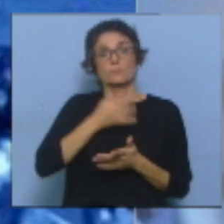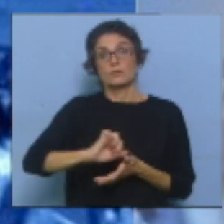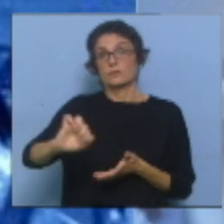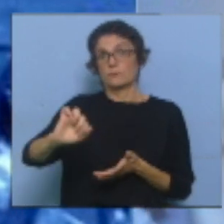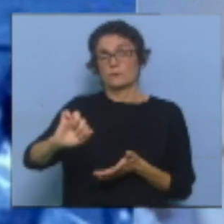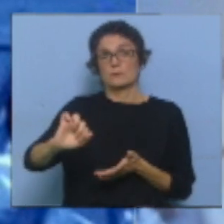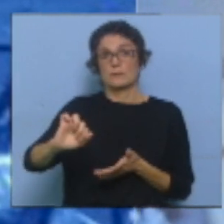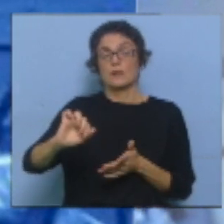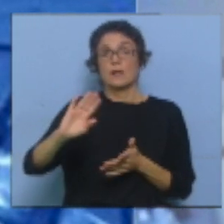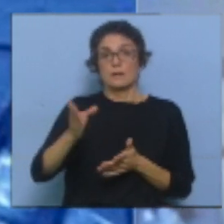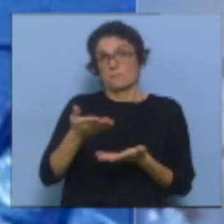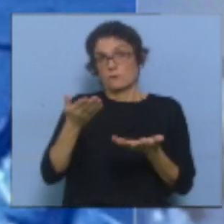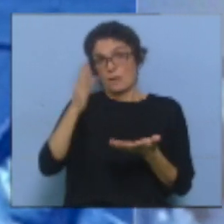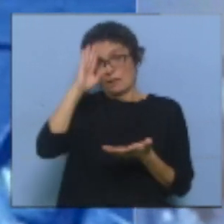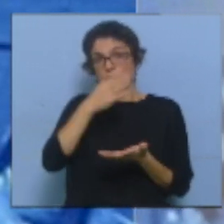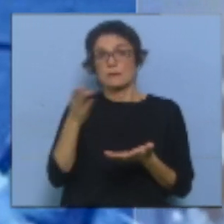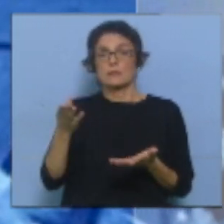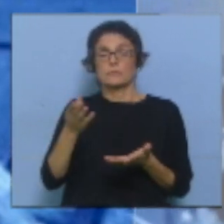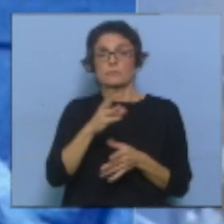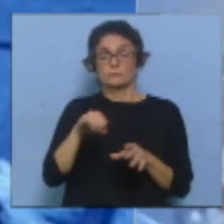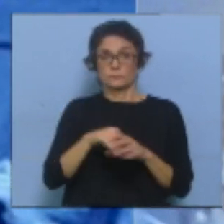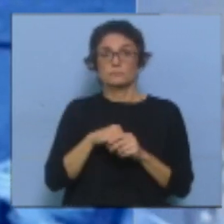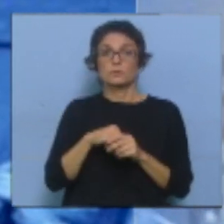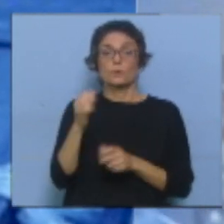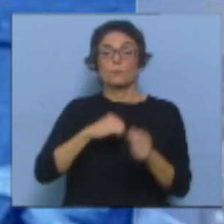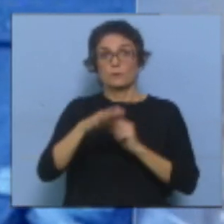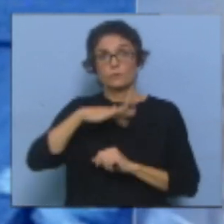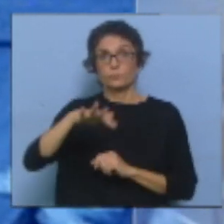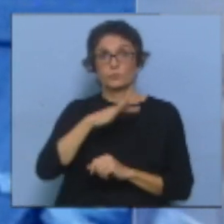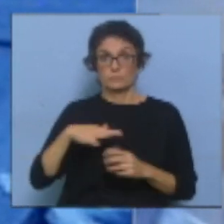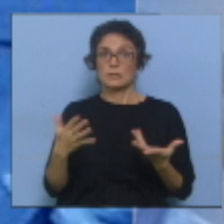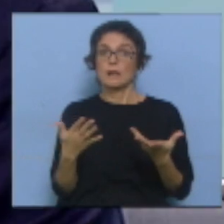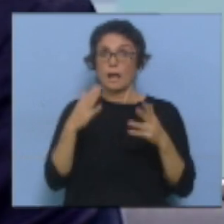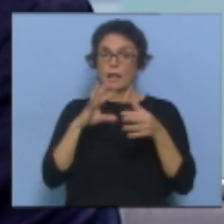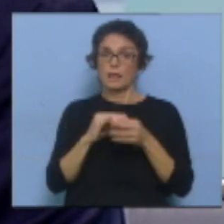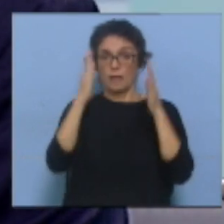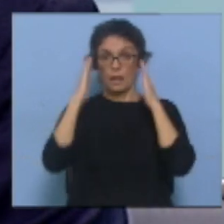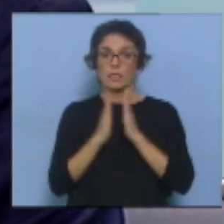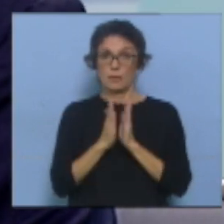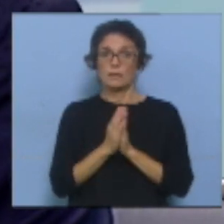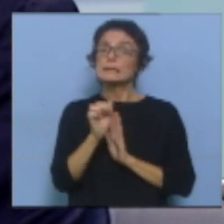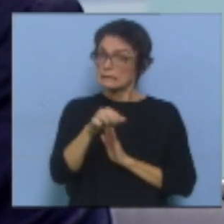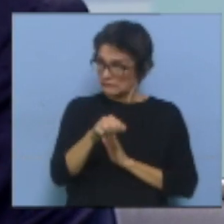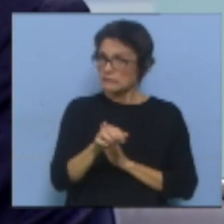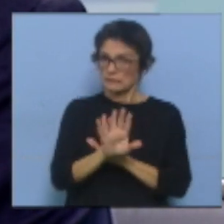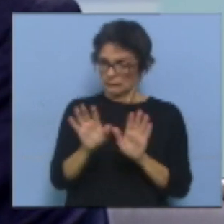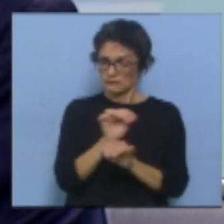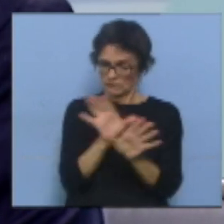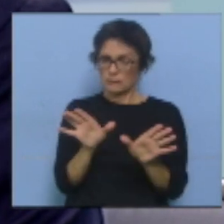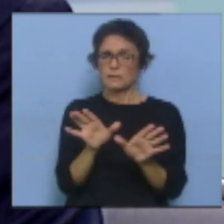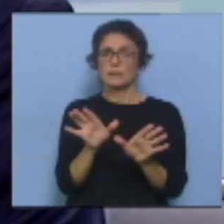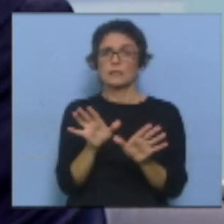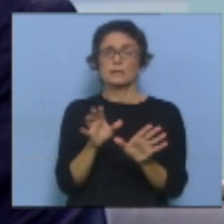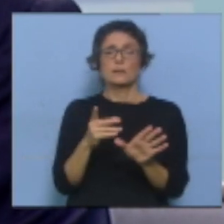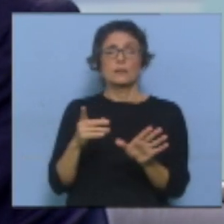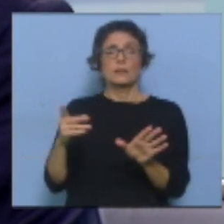Vocês fazem parte do movimento também familiar, das equipas... Sim, das de equipas Nossa de Senhora. casais de Nossa Senhora, mas e eles também sempre tinham feito esta